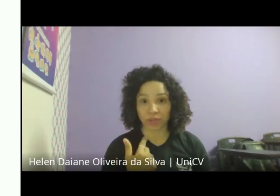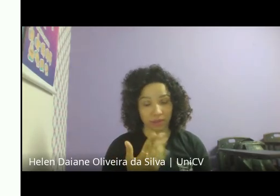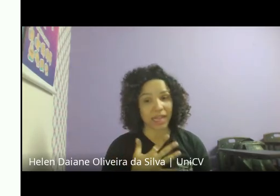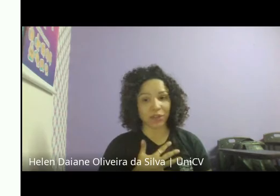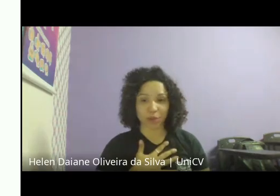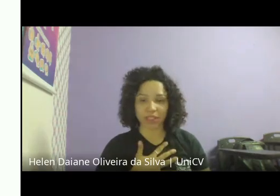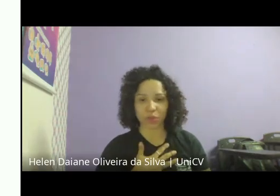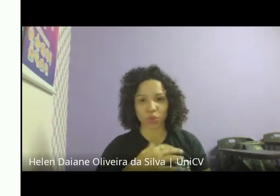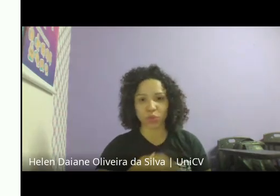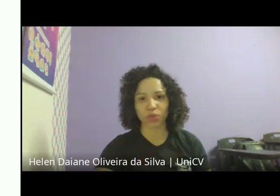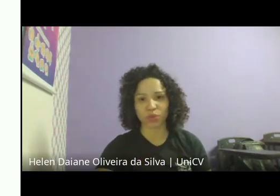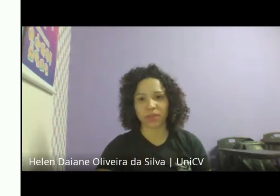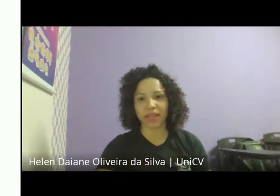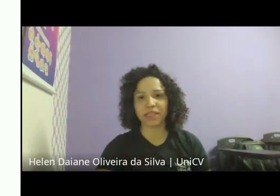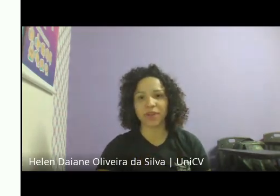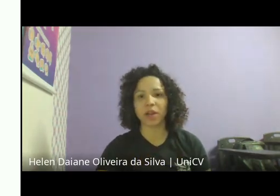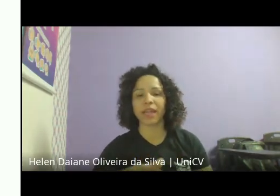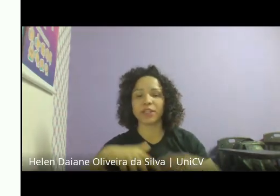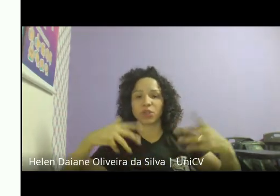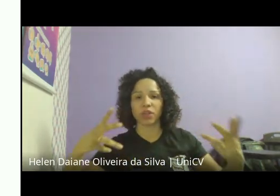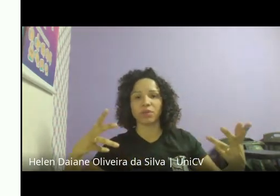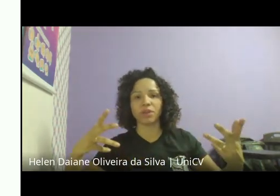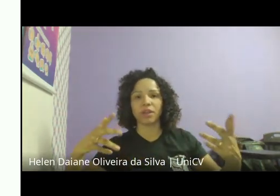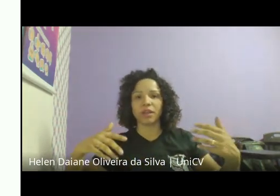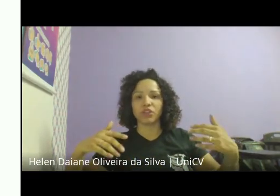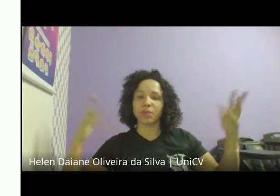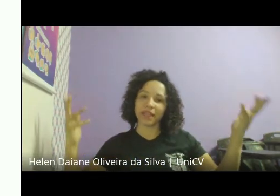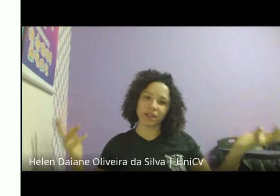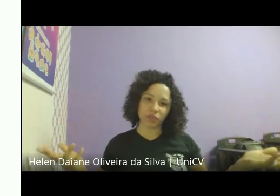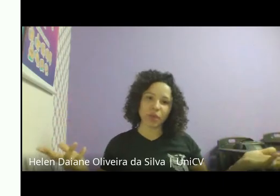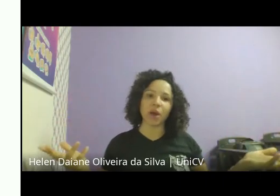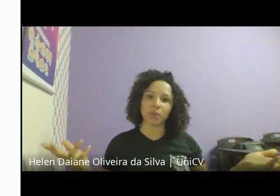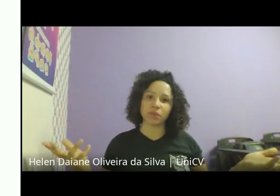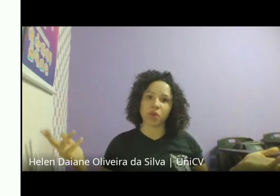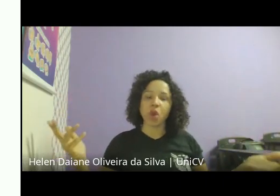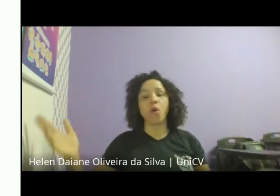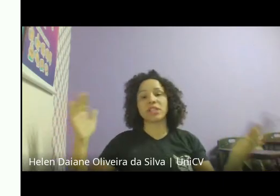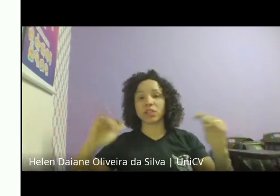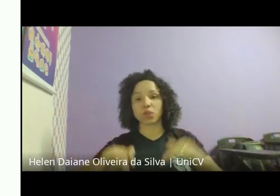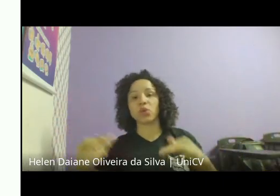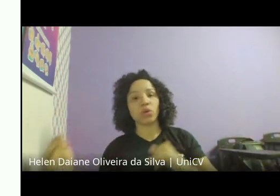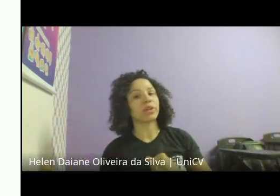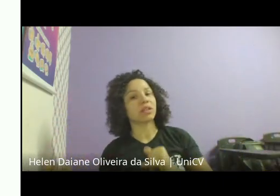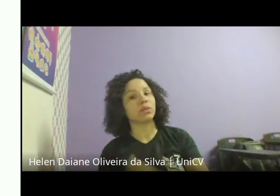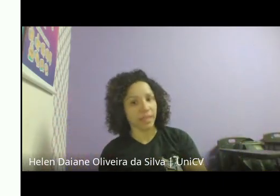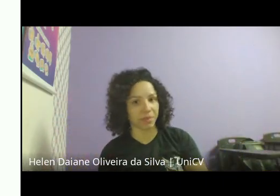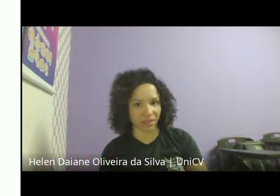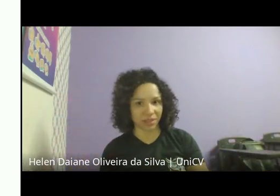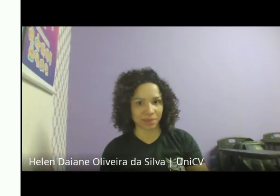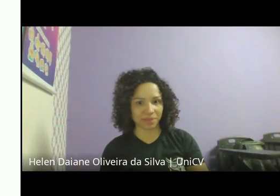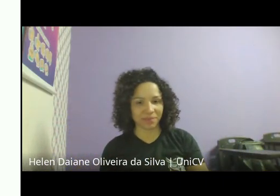vi os meus amigos surdos, eles falam que eles sonham de maneira visual. Ou às vezes sonham conversando